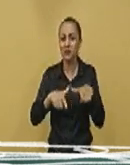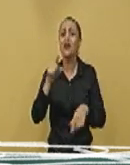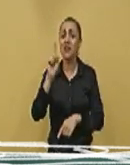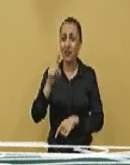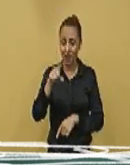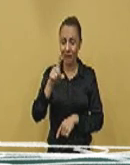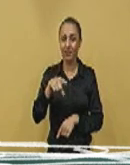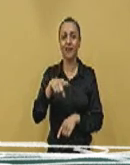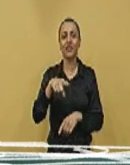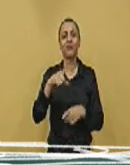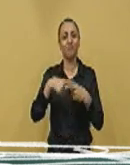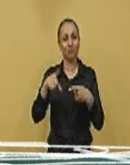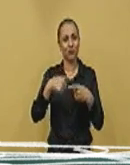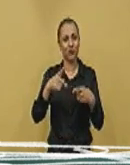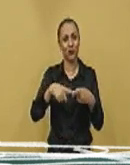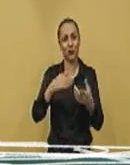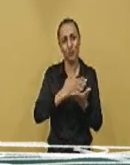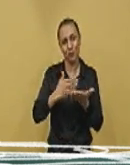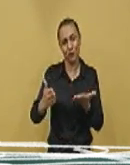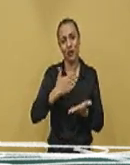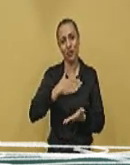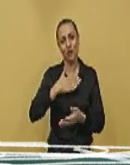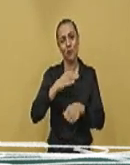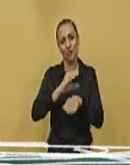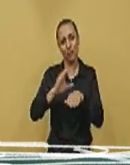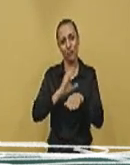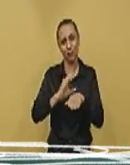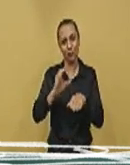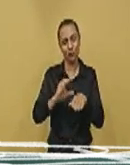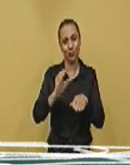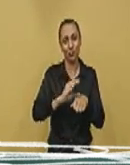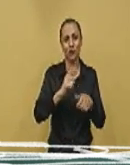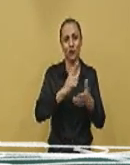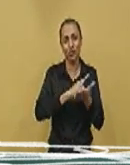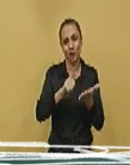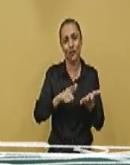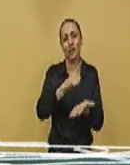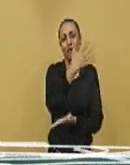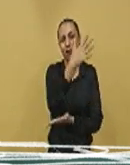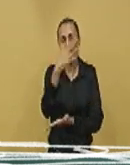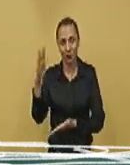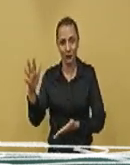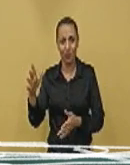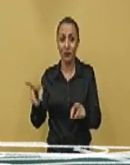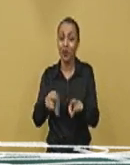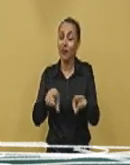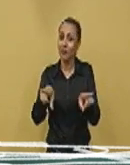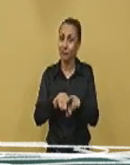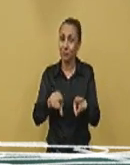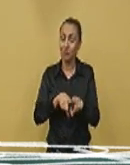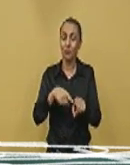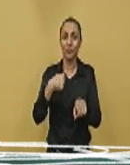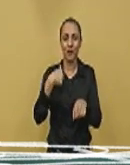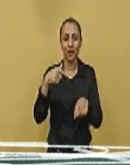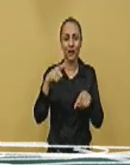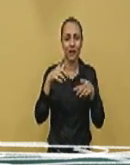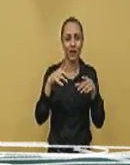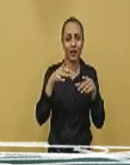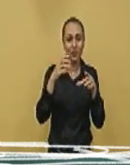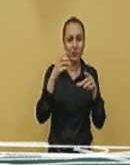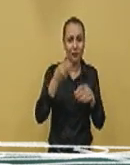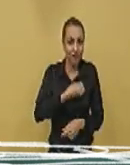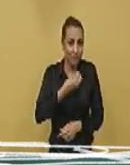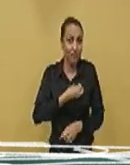inclusive vivenciado no meu curso de gestão ambiental, no curso onde eu atuo. Assim também vivenciado nas engenharias,